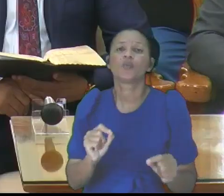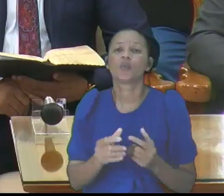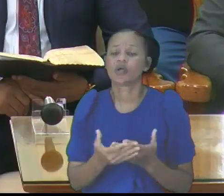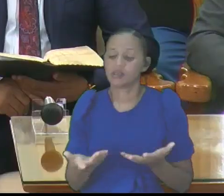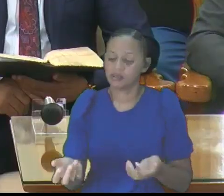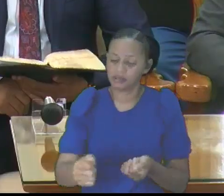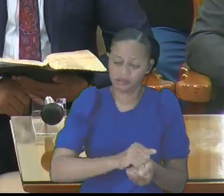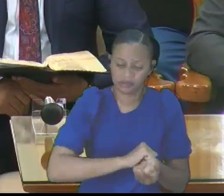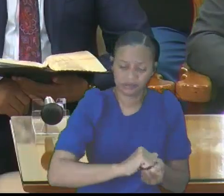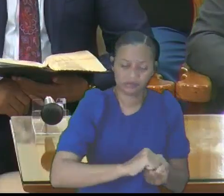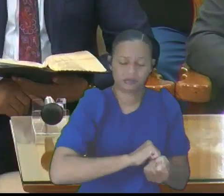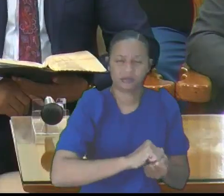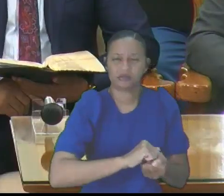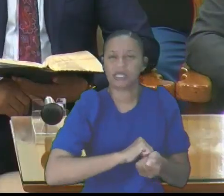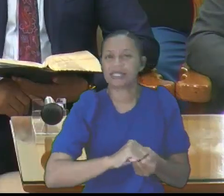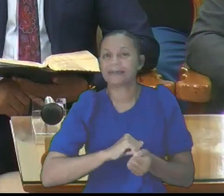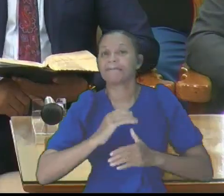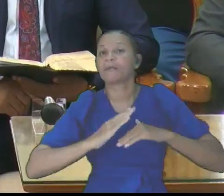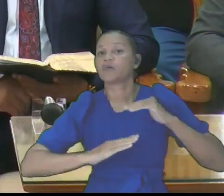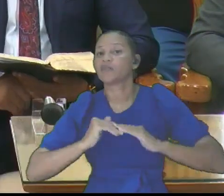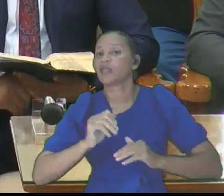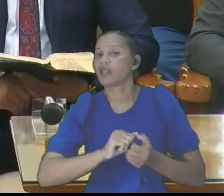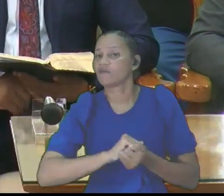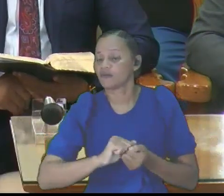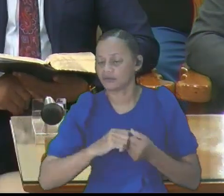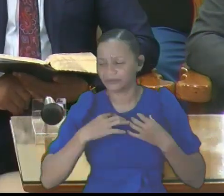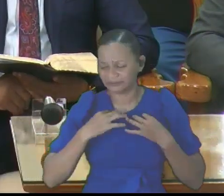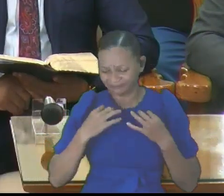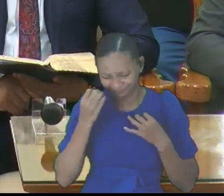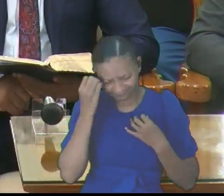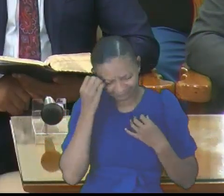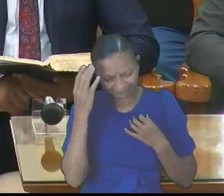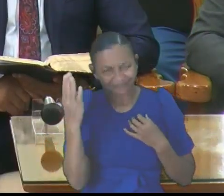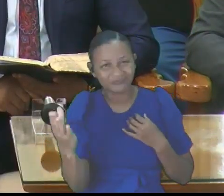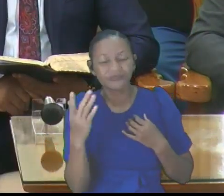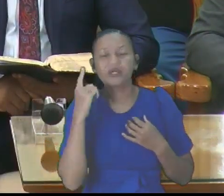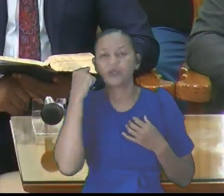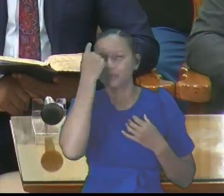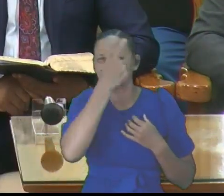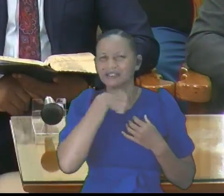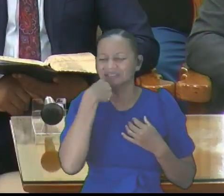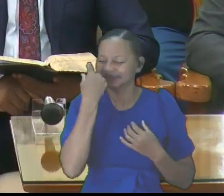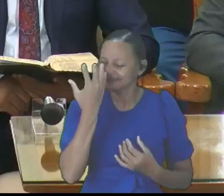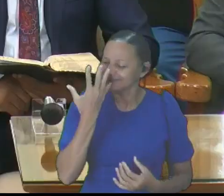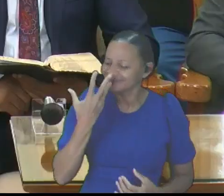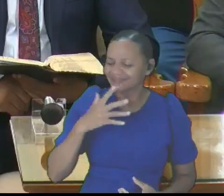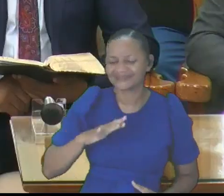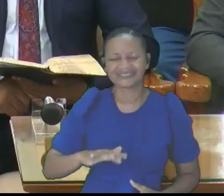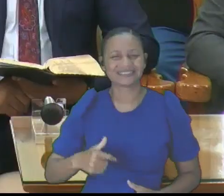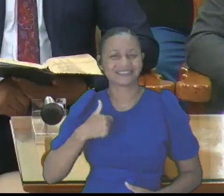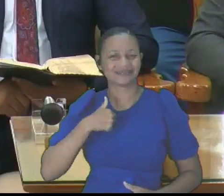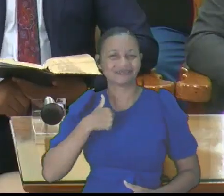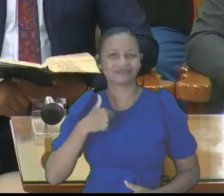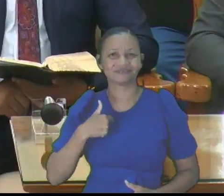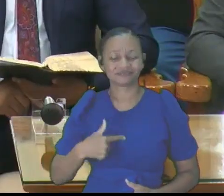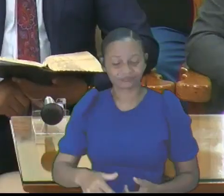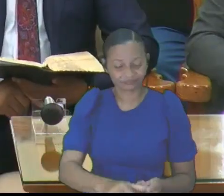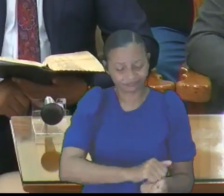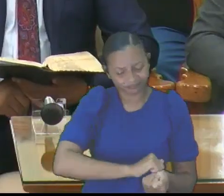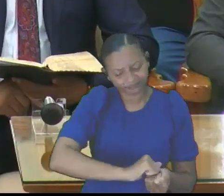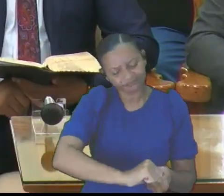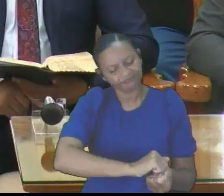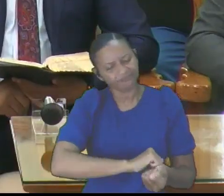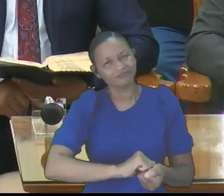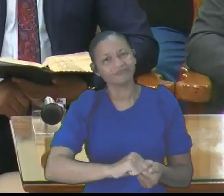ela lavava roupa de ganho. E aquela senhora, que eu não me lembro o nome, eu me lembro da fisionomia, eu era muito criança. Ela foi lavar uma